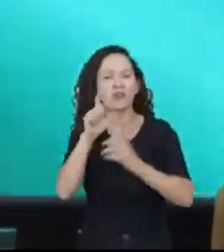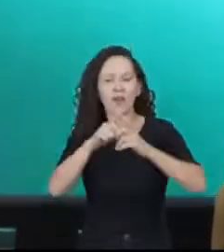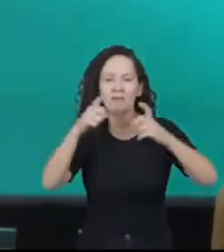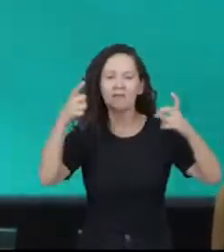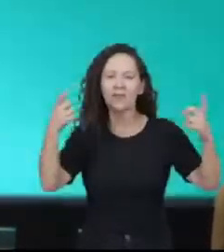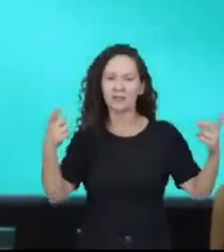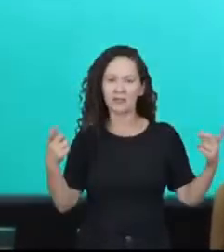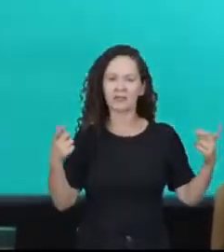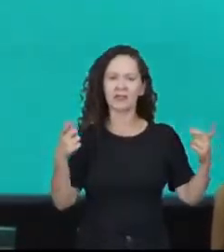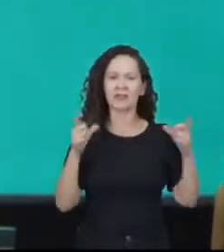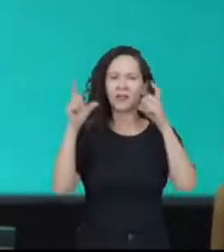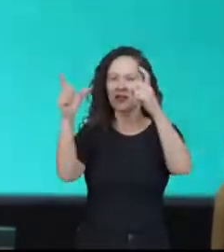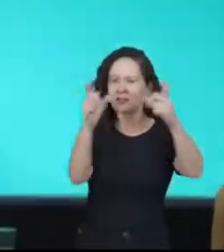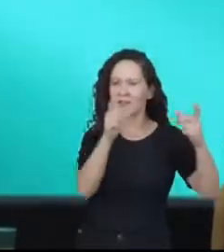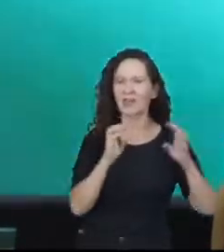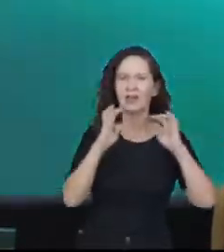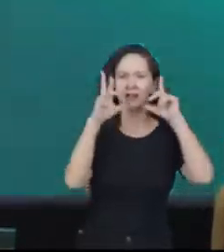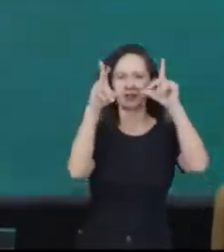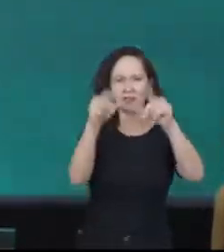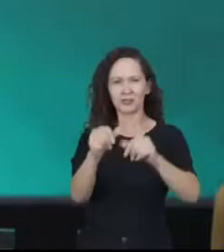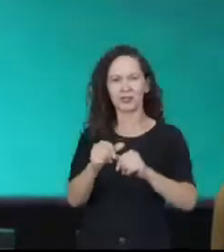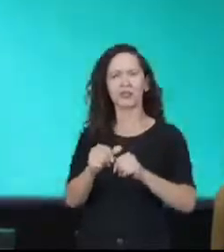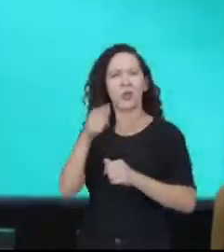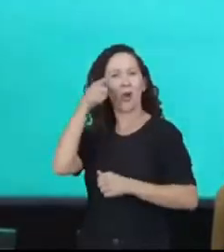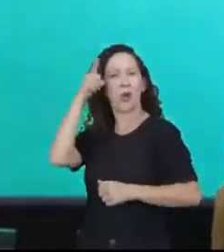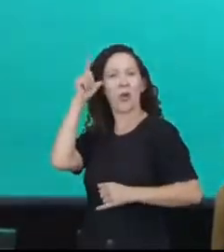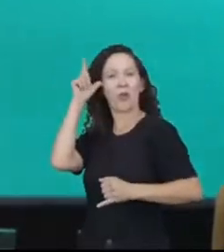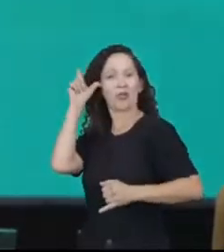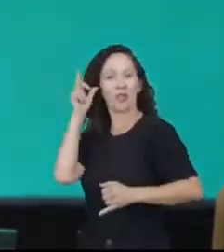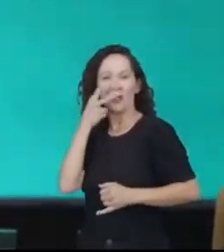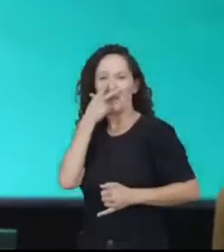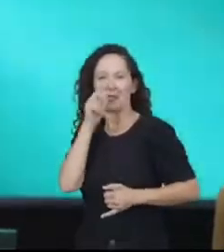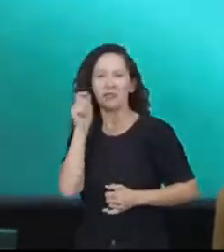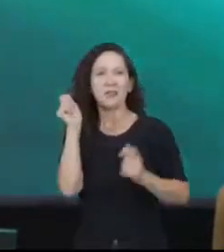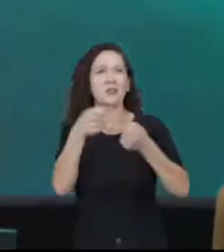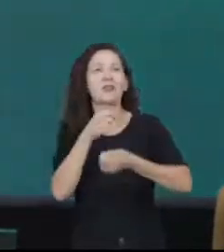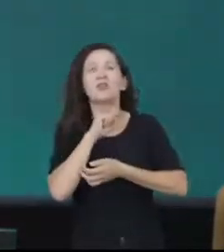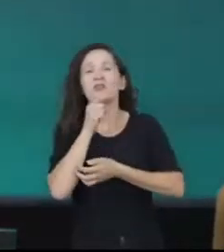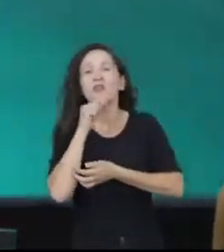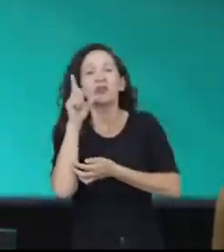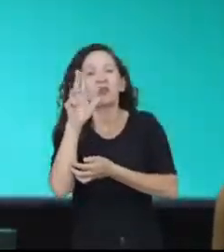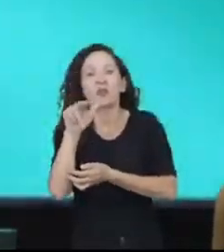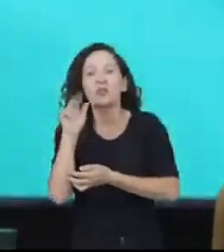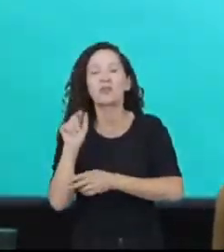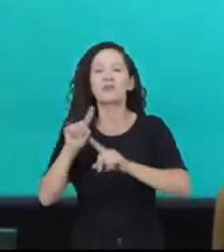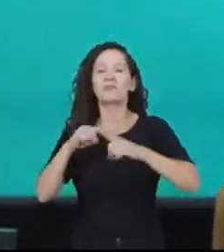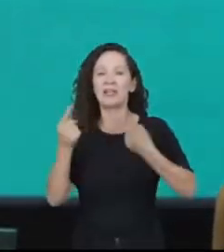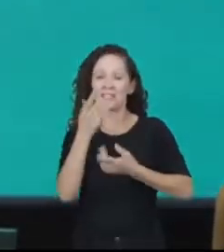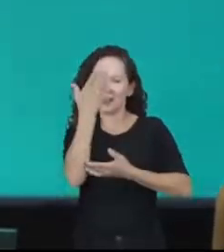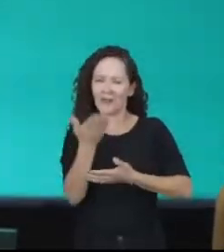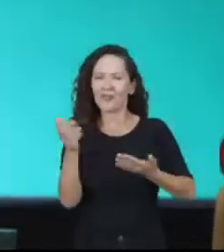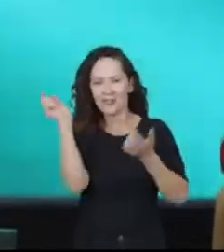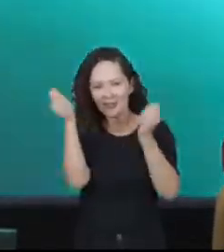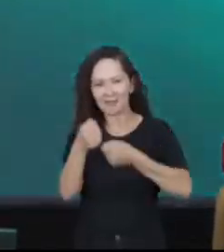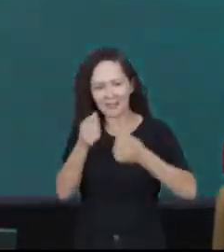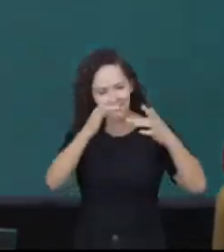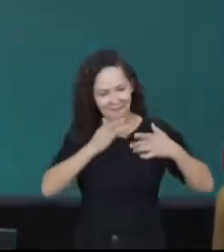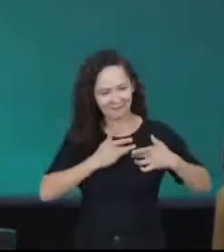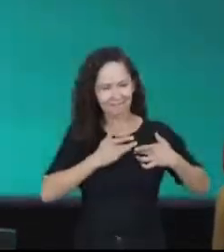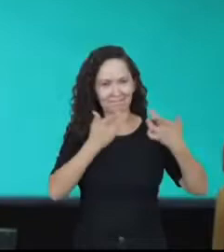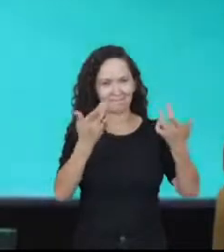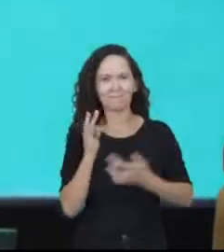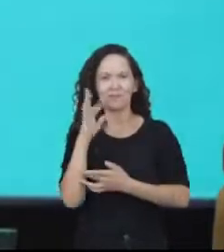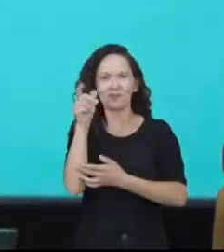os lugares que ontem parecia impossível para vocês. Então, a minha solidariedade a todas as mulheres.